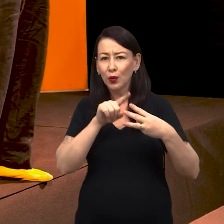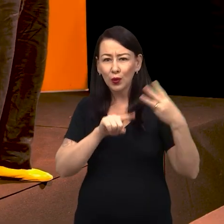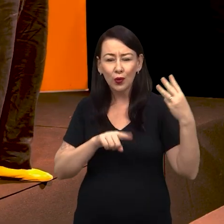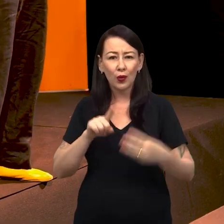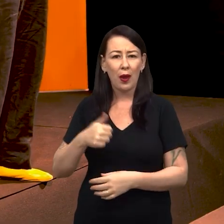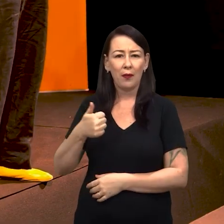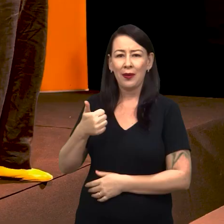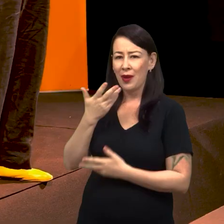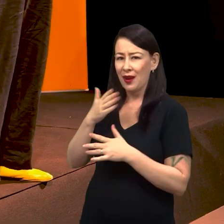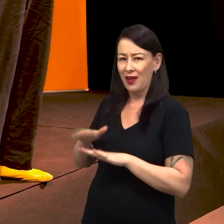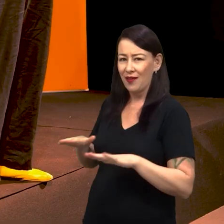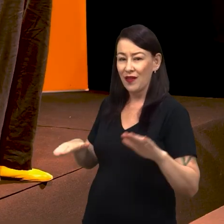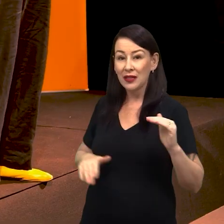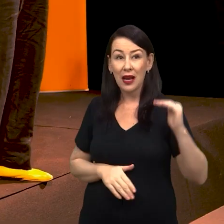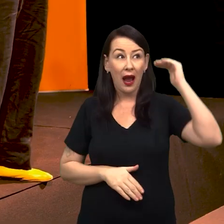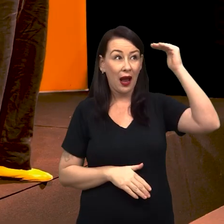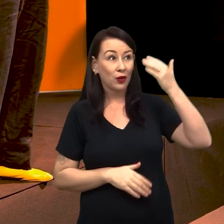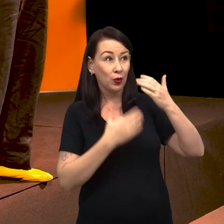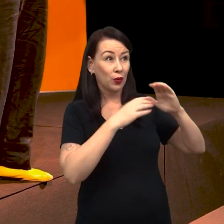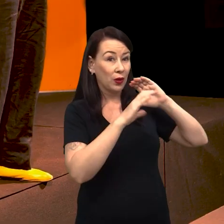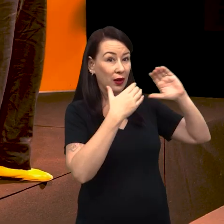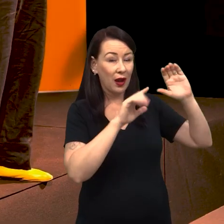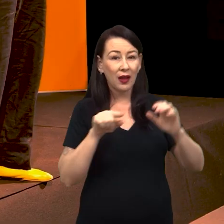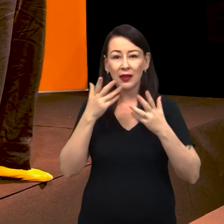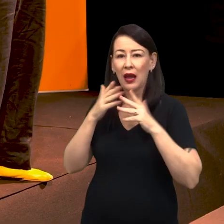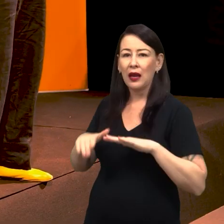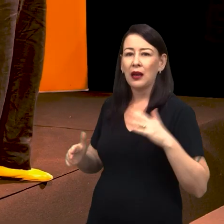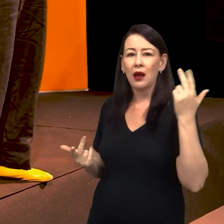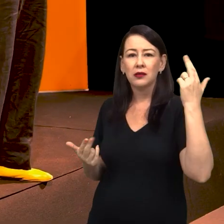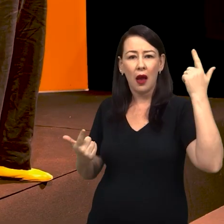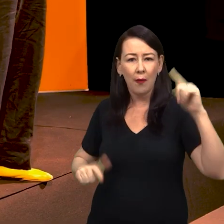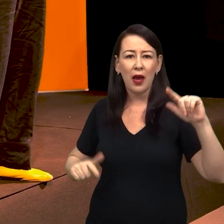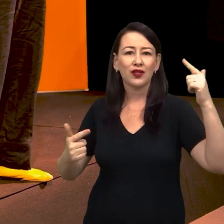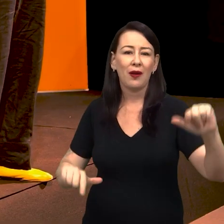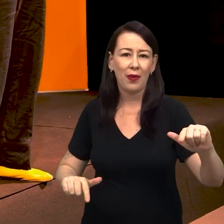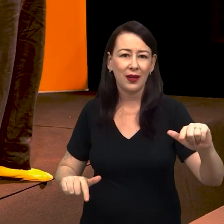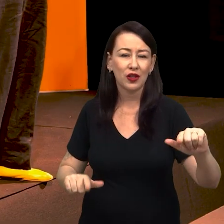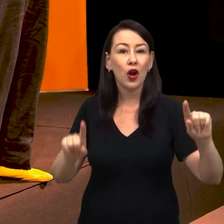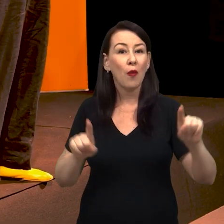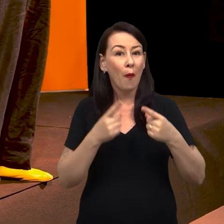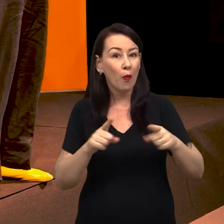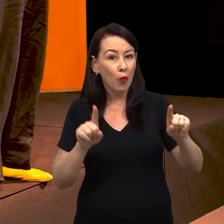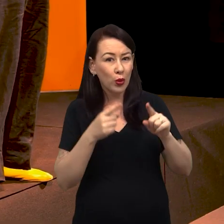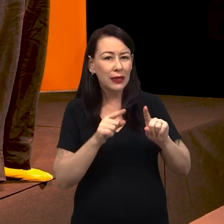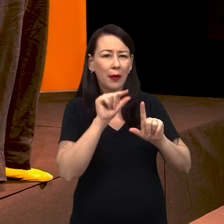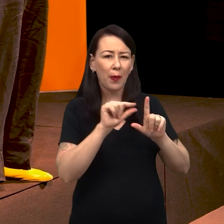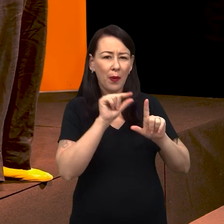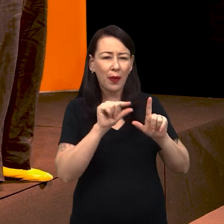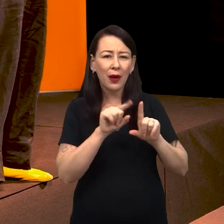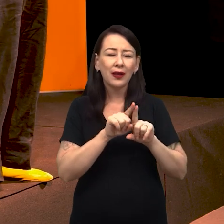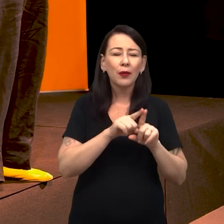infância, né, que o adulto canta e a criança repete, tanto a música quanto a